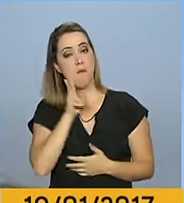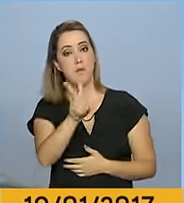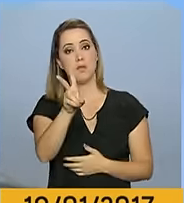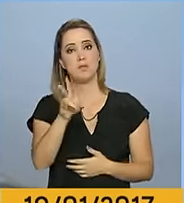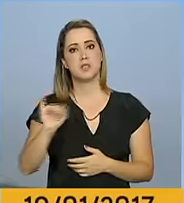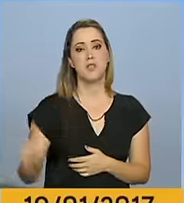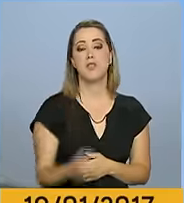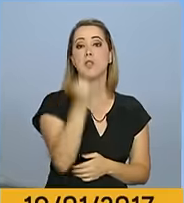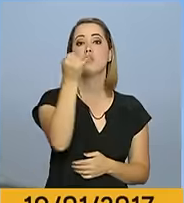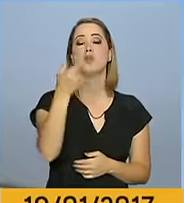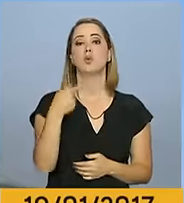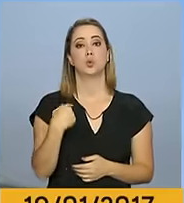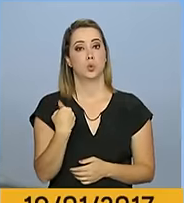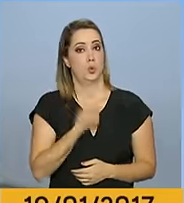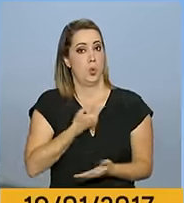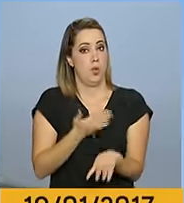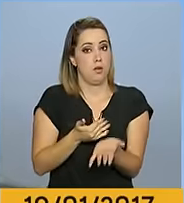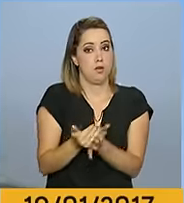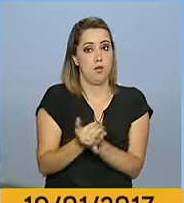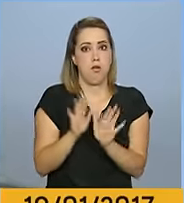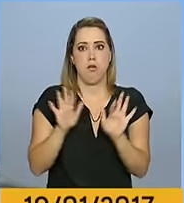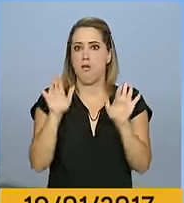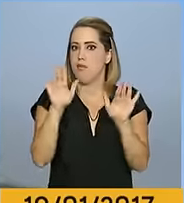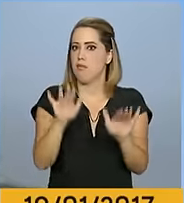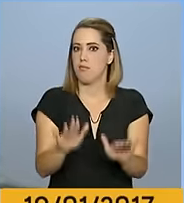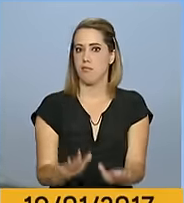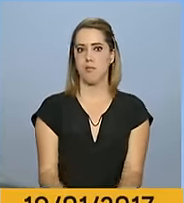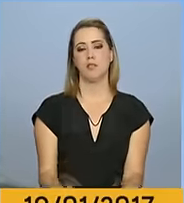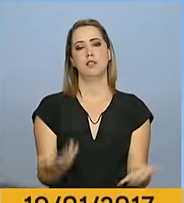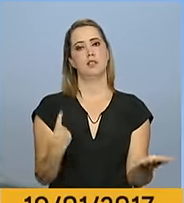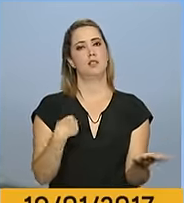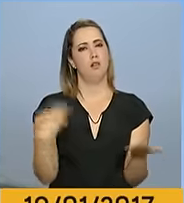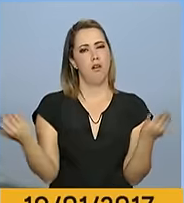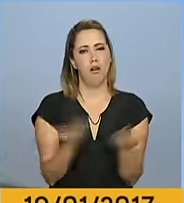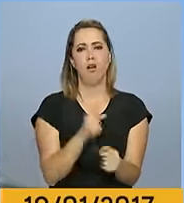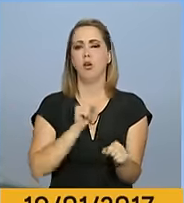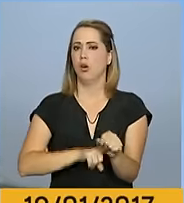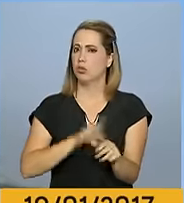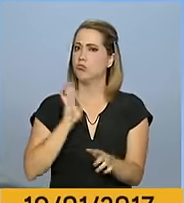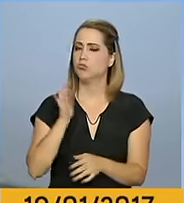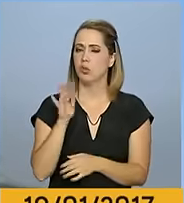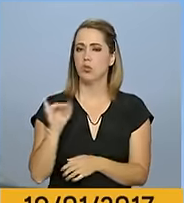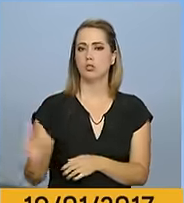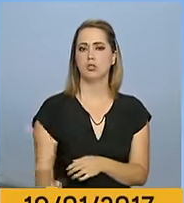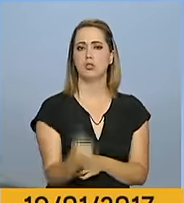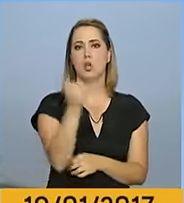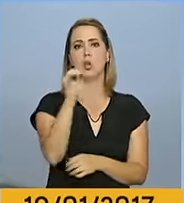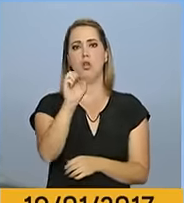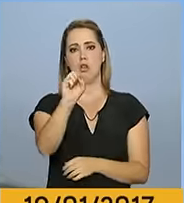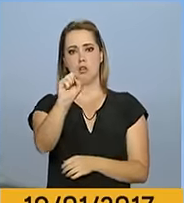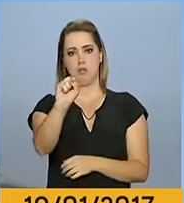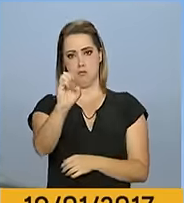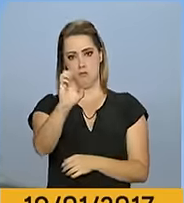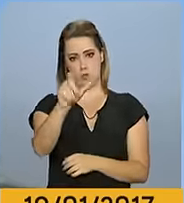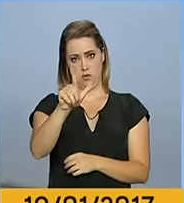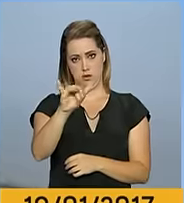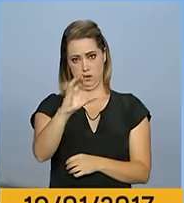aos juros, nós começamos uma queda muito progressiva agora dos juros, não só da Selic, mas isso